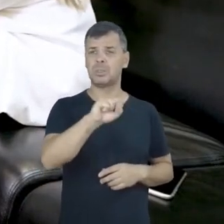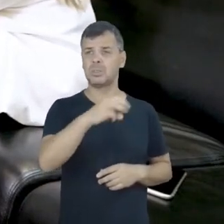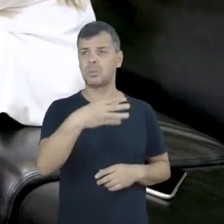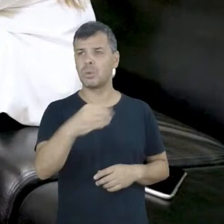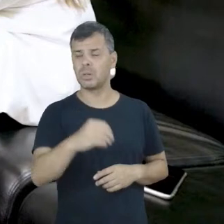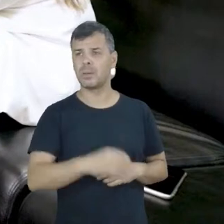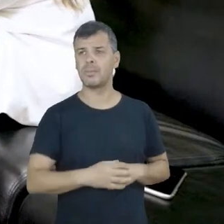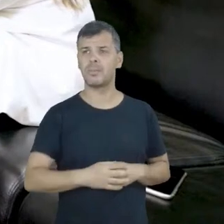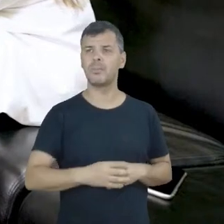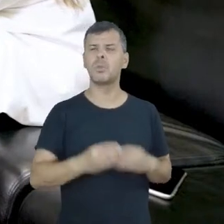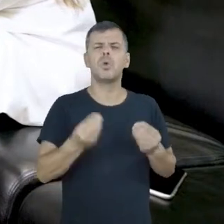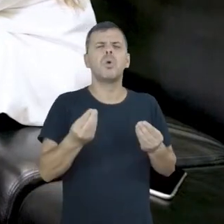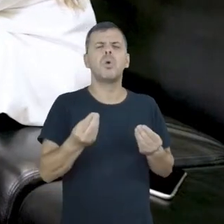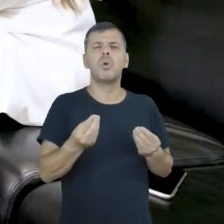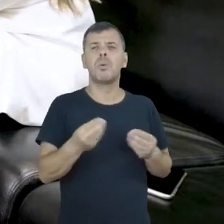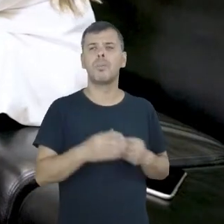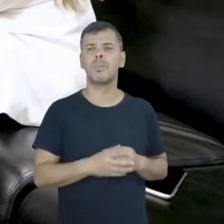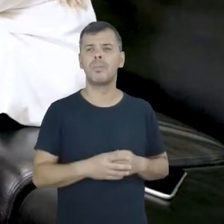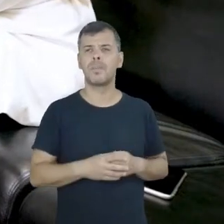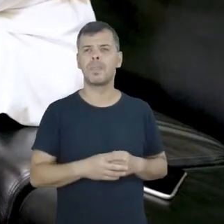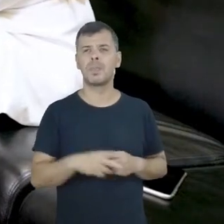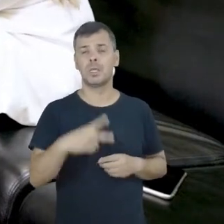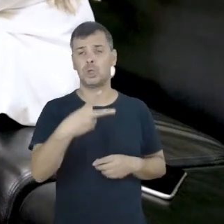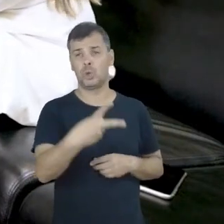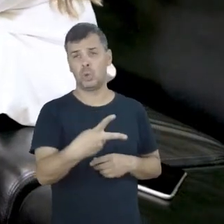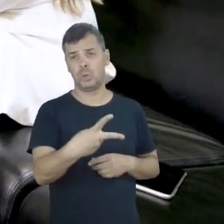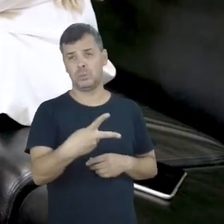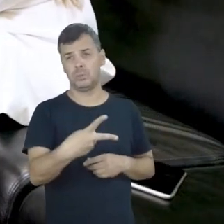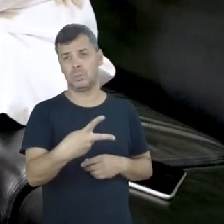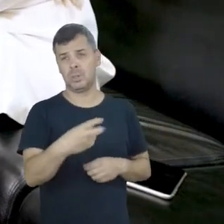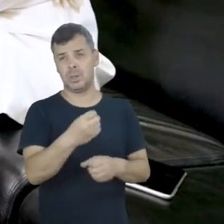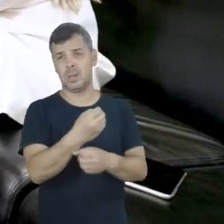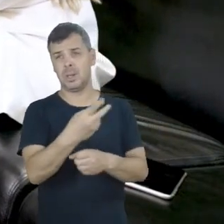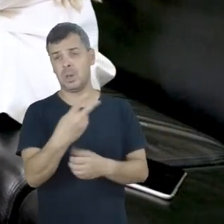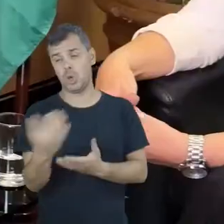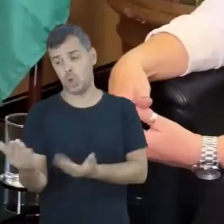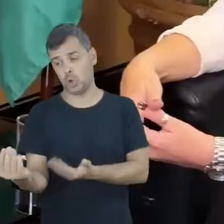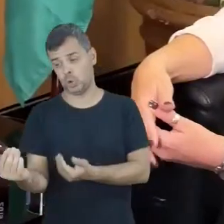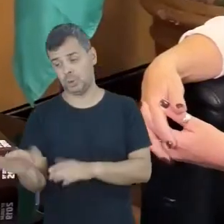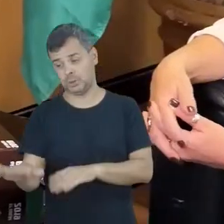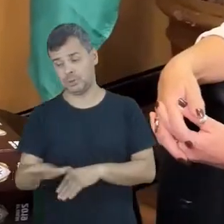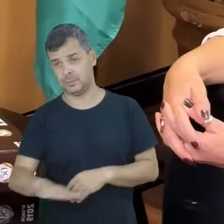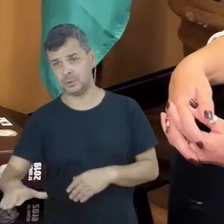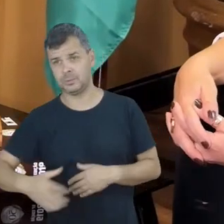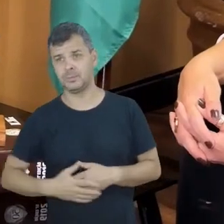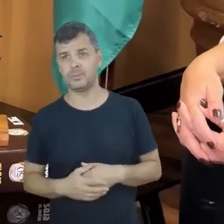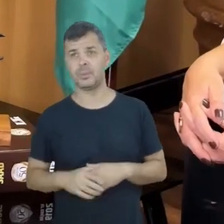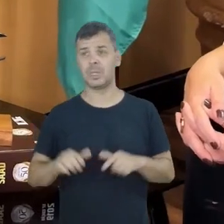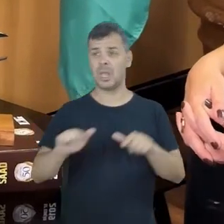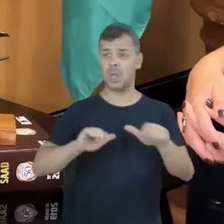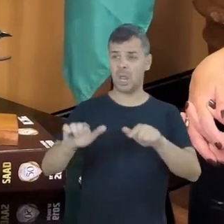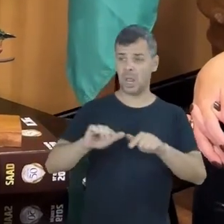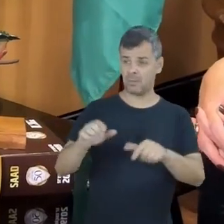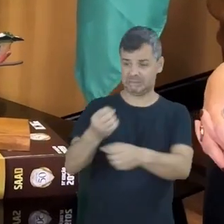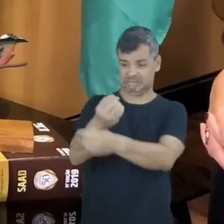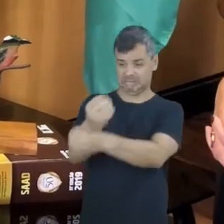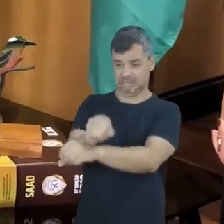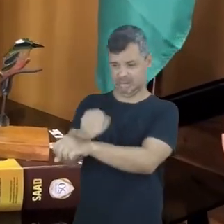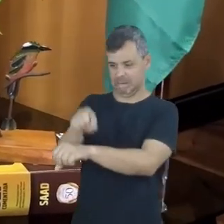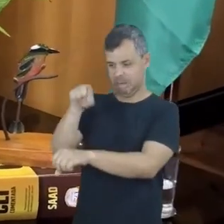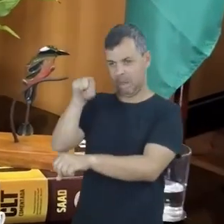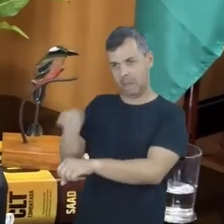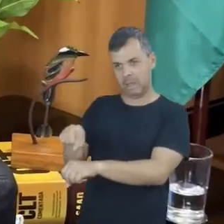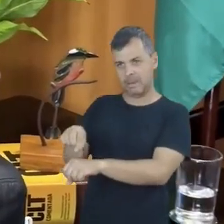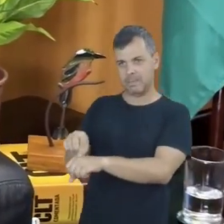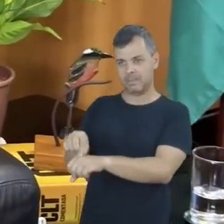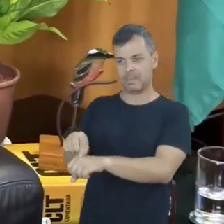Exatamente. E como além é que de mais de 2.400 de mão de obra infantil. Veja, o trabalho análogo à escravidão, a